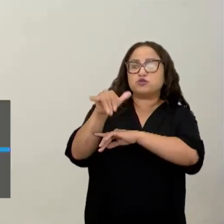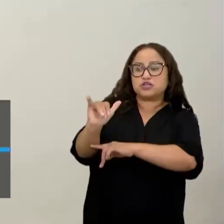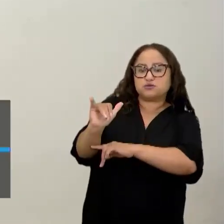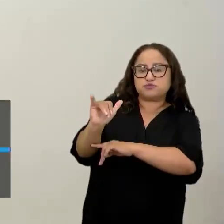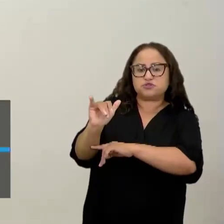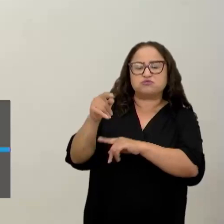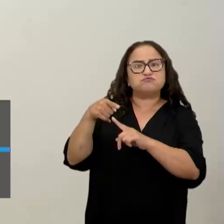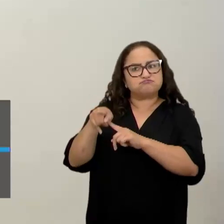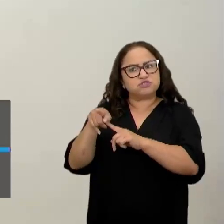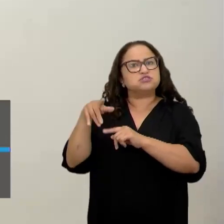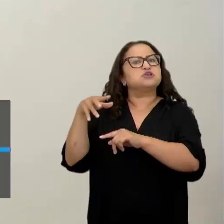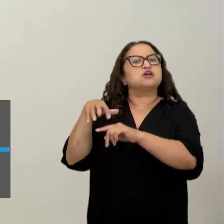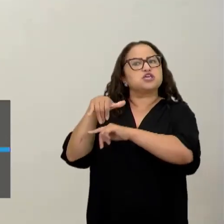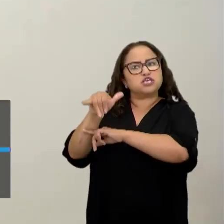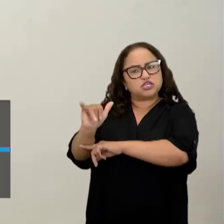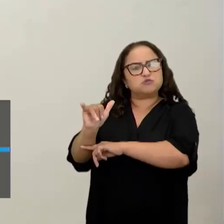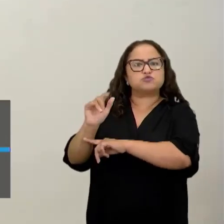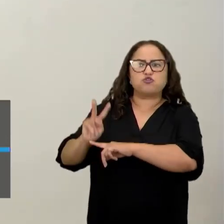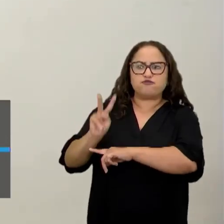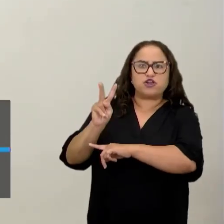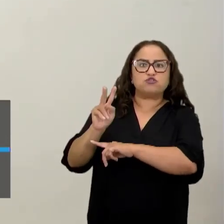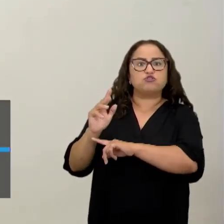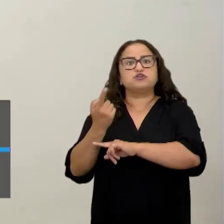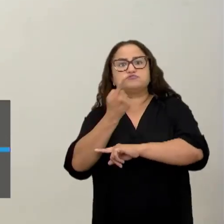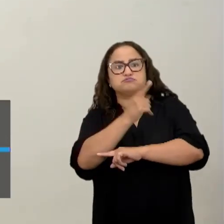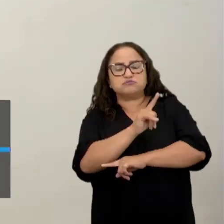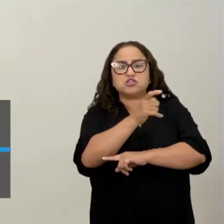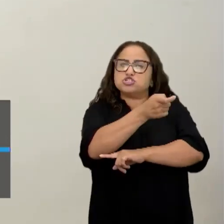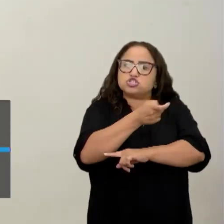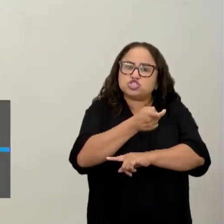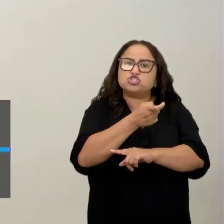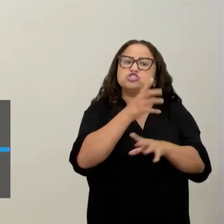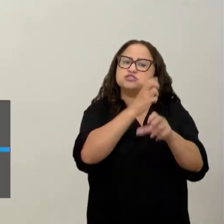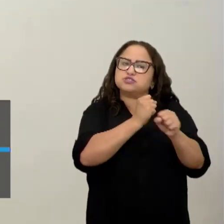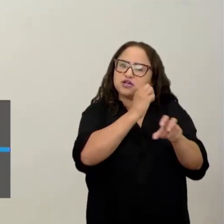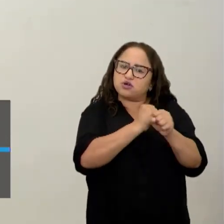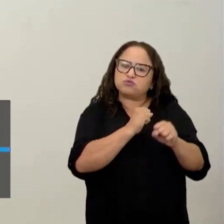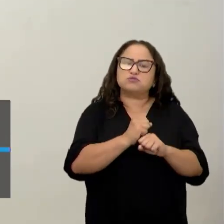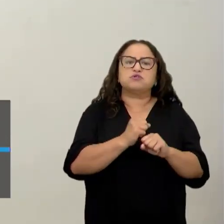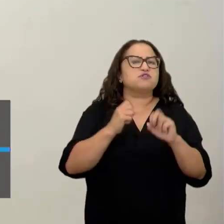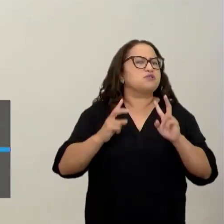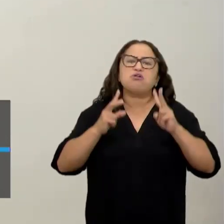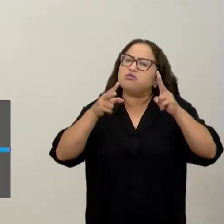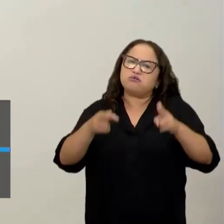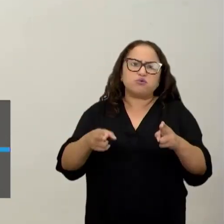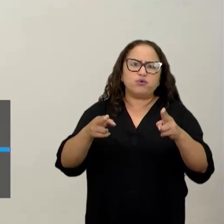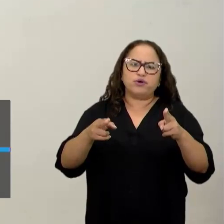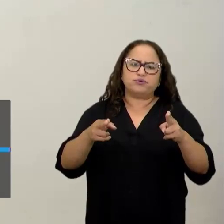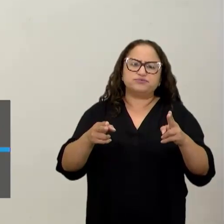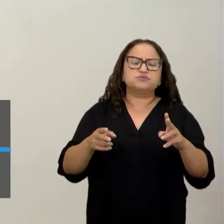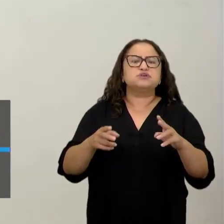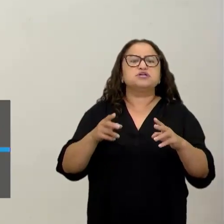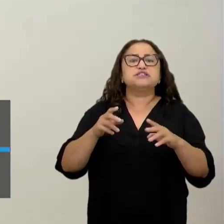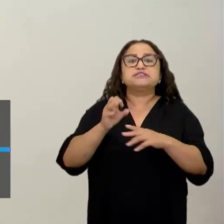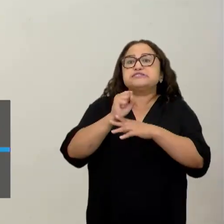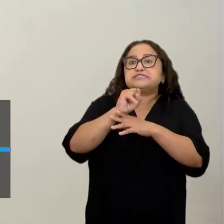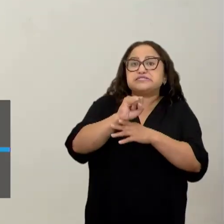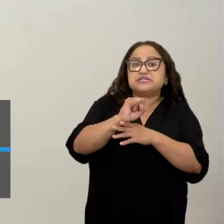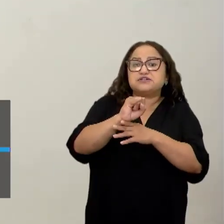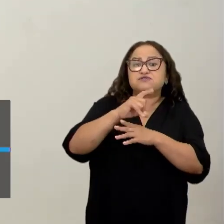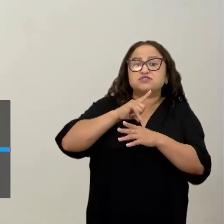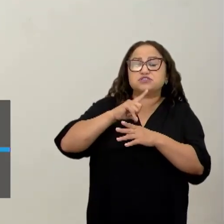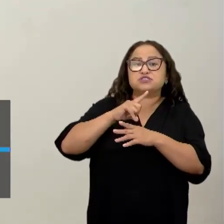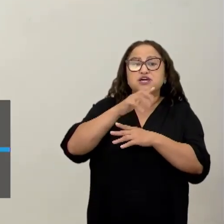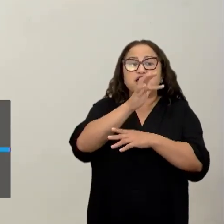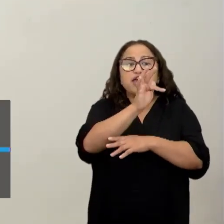para o y e faz a continha para o x aqui a gente vai fazer a mesma coisa nas funções de segundo grau acontece que quando você tira